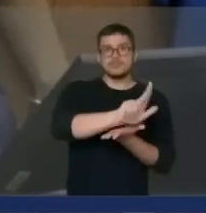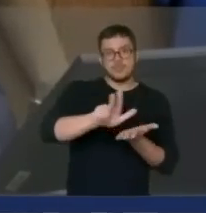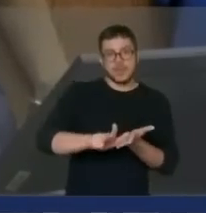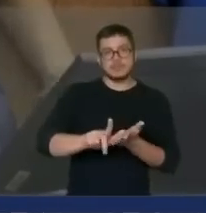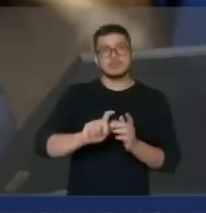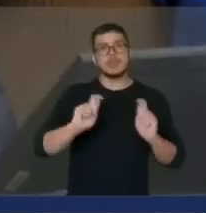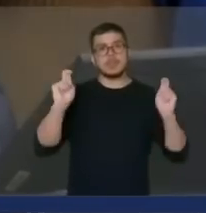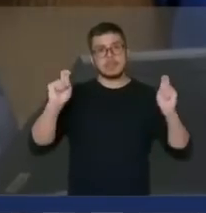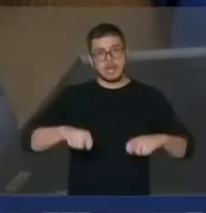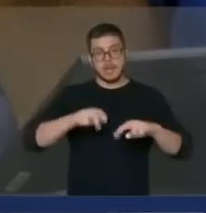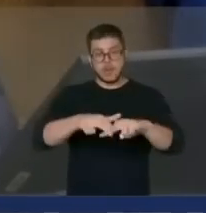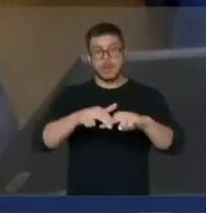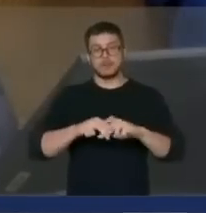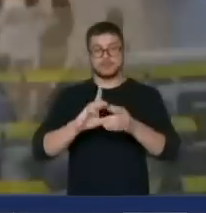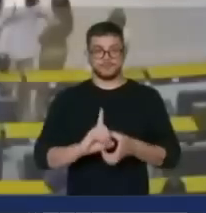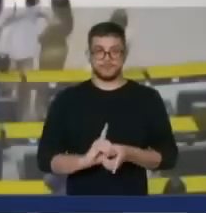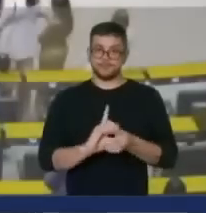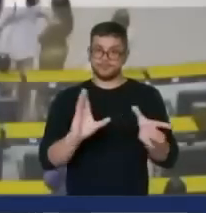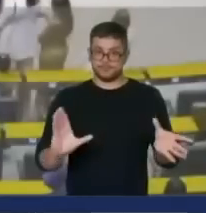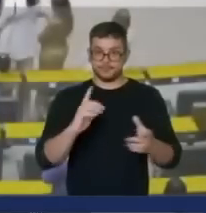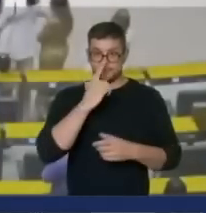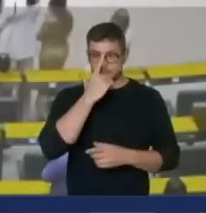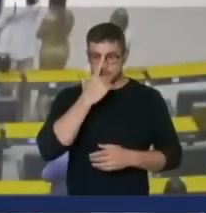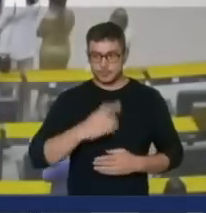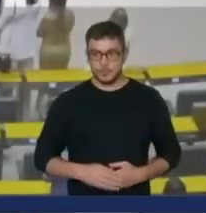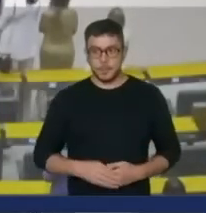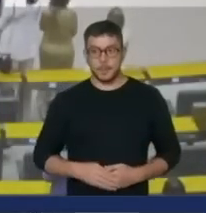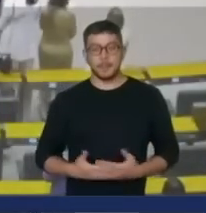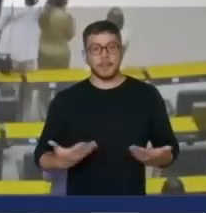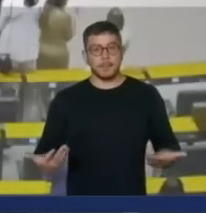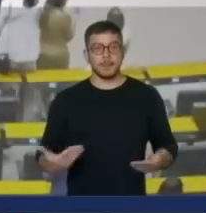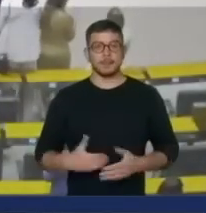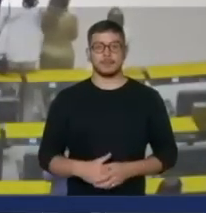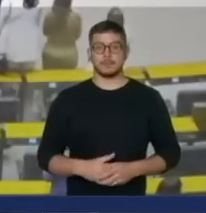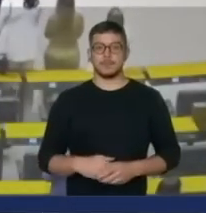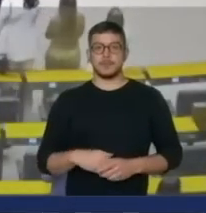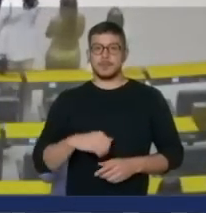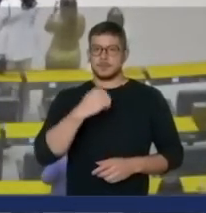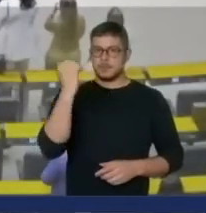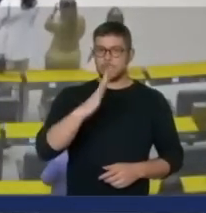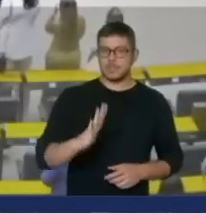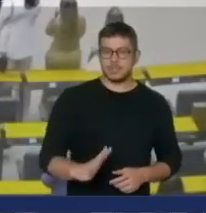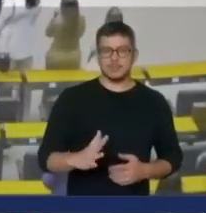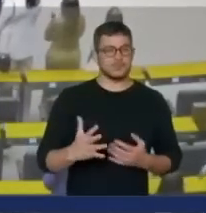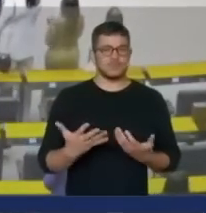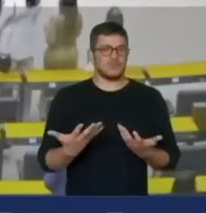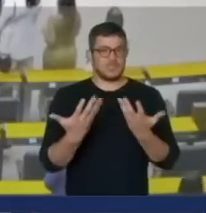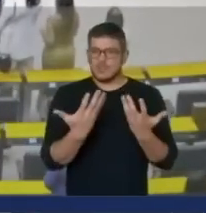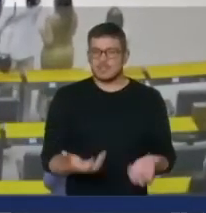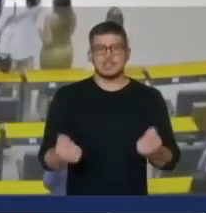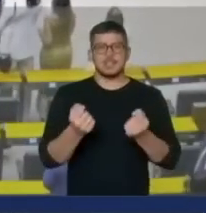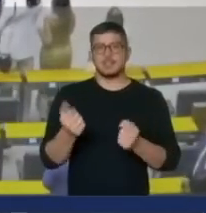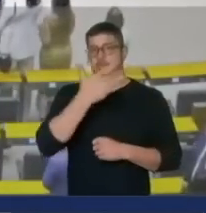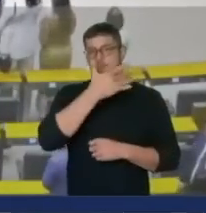democrático. Neste Brasil, não há mais espaço para aqueles que atentam contra os poderes